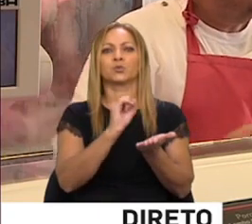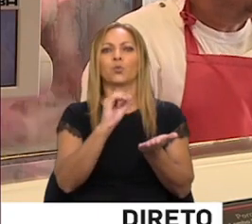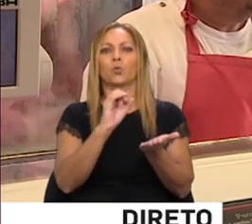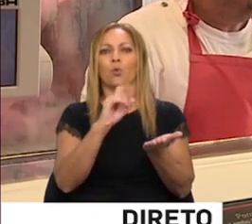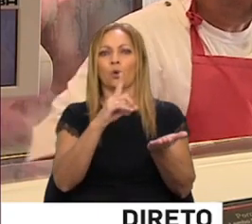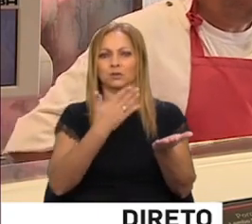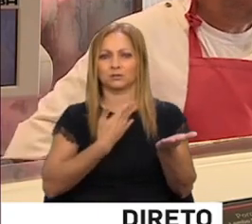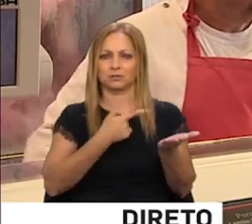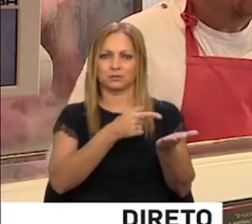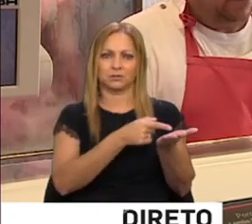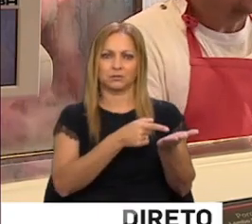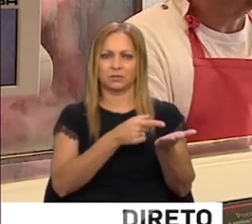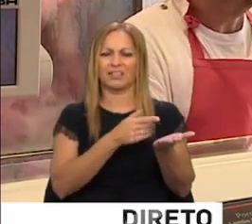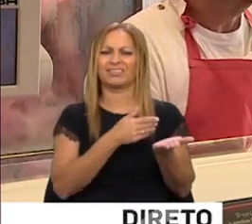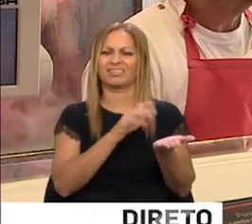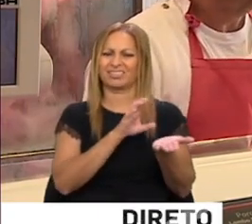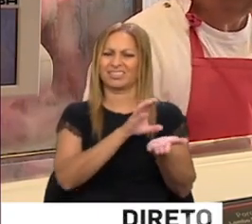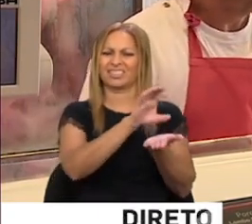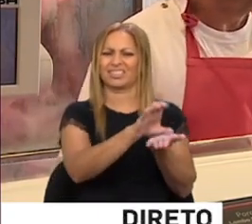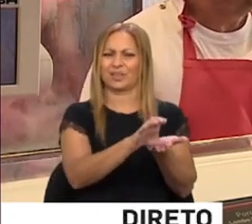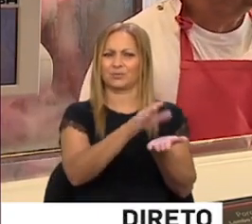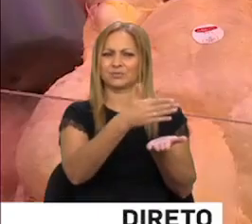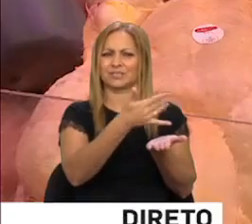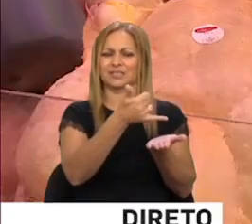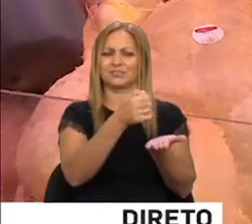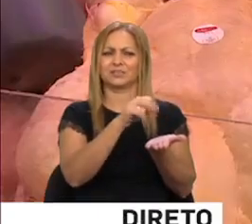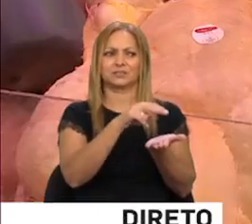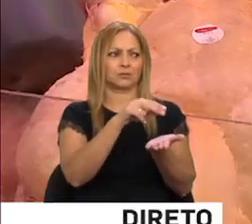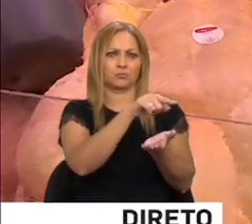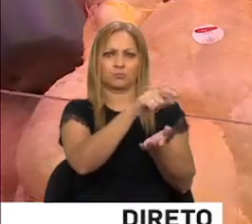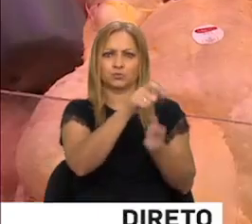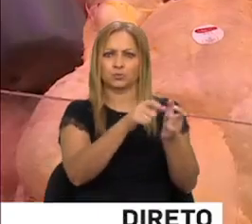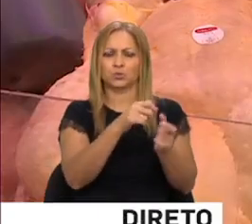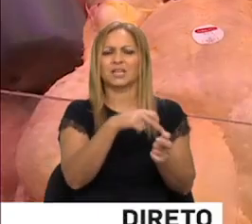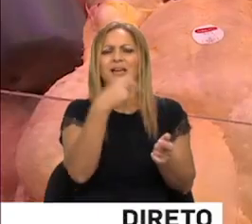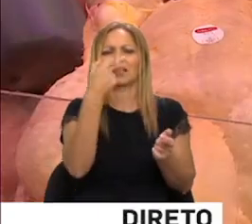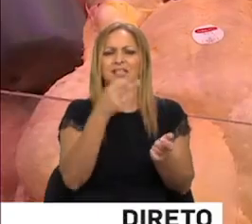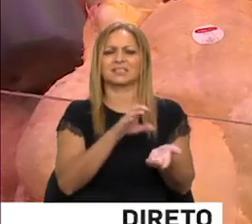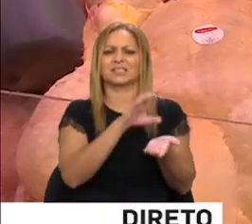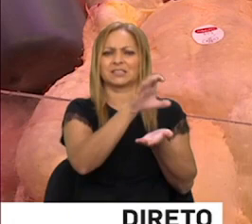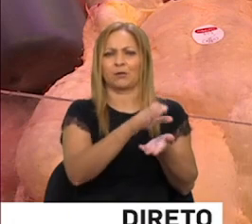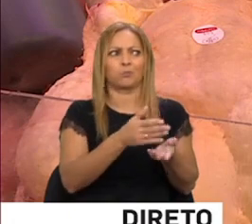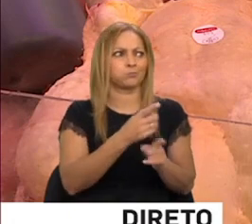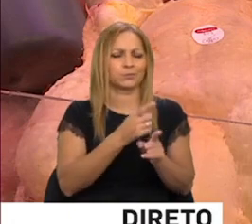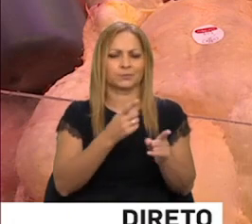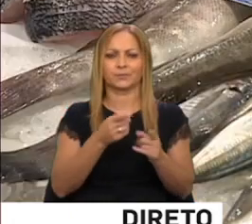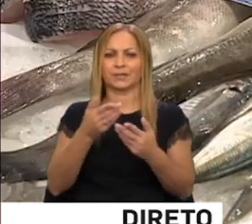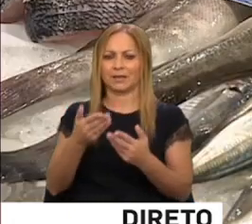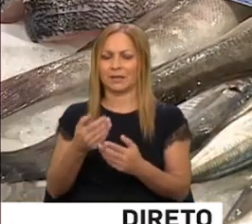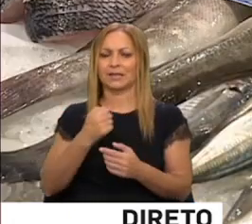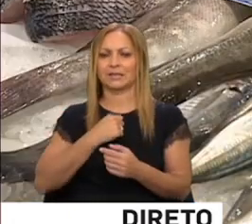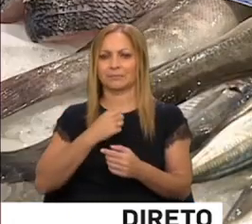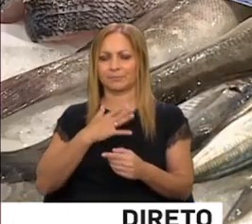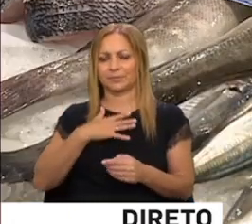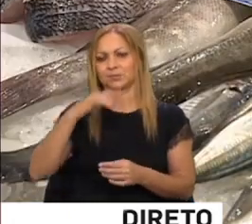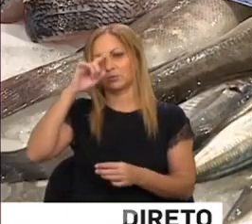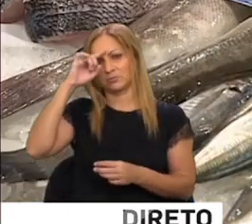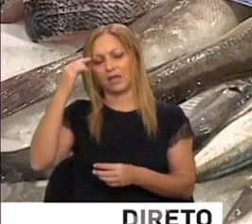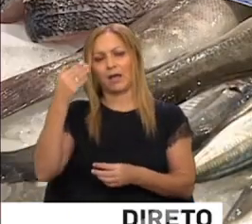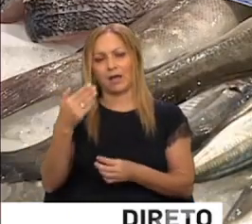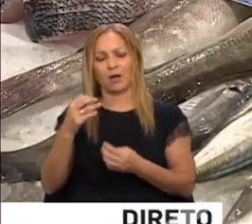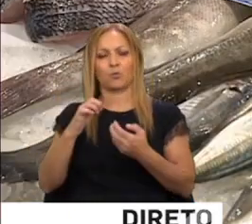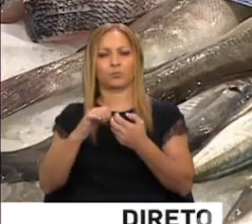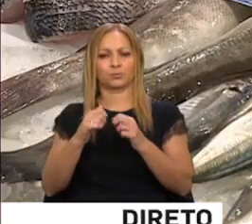ou seja isso e ilustrou um ponto que não foi seguido que a questão da condicionalidade há empresas em dificuldade temos como um problema social grave estamos